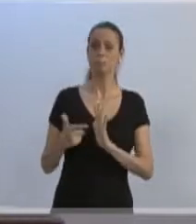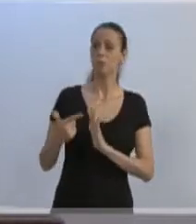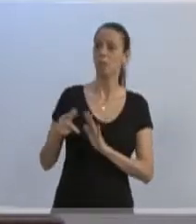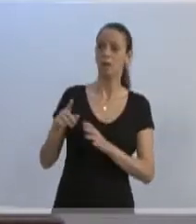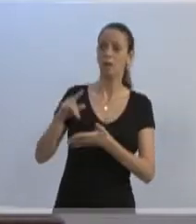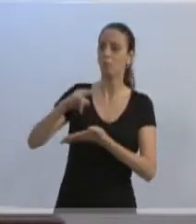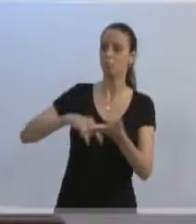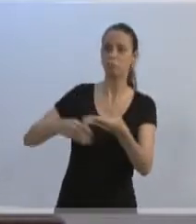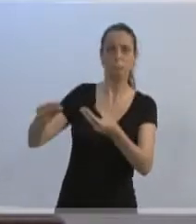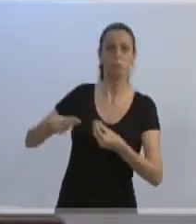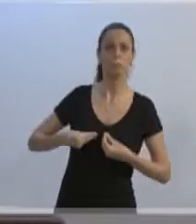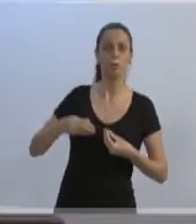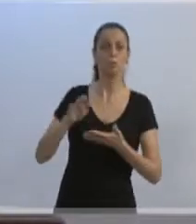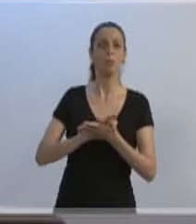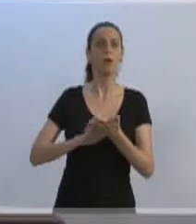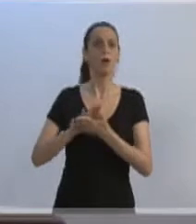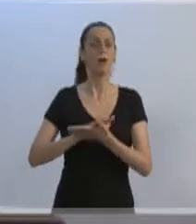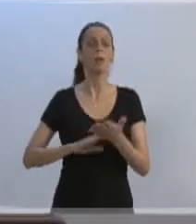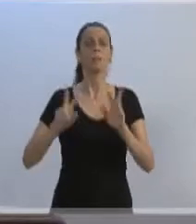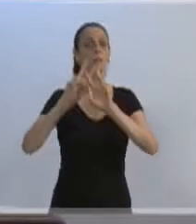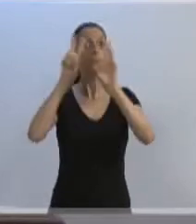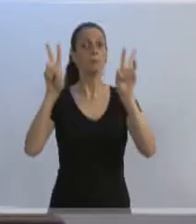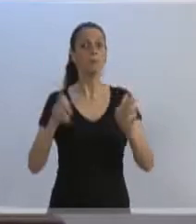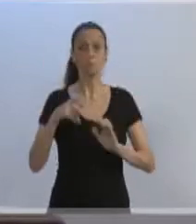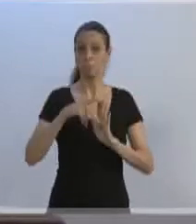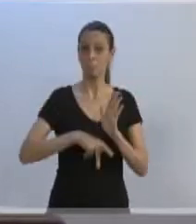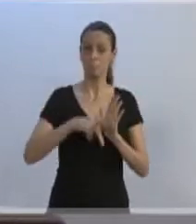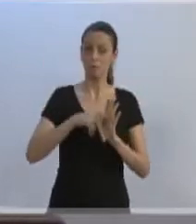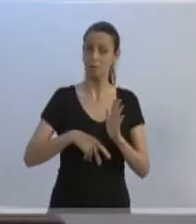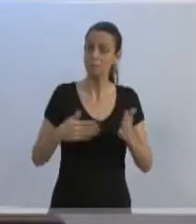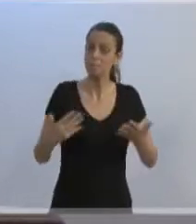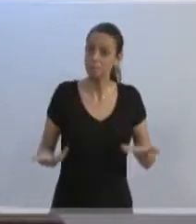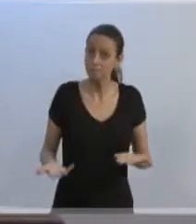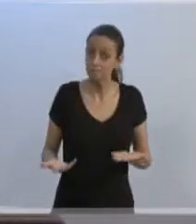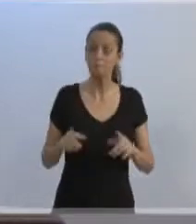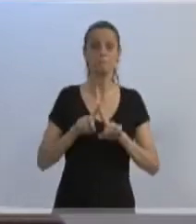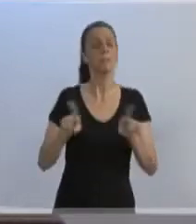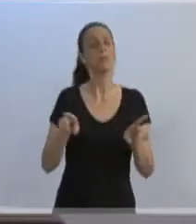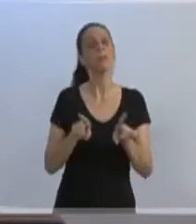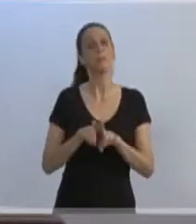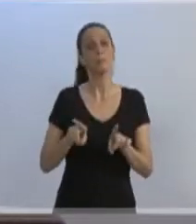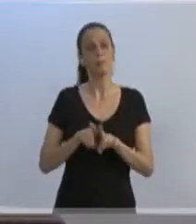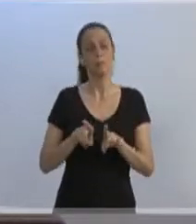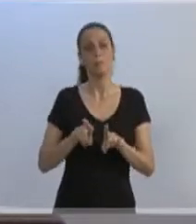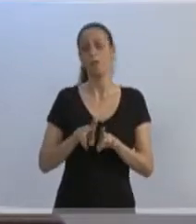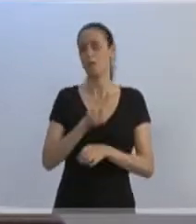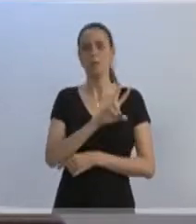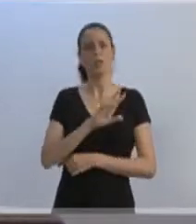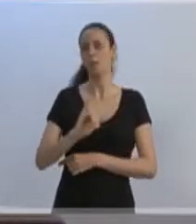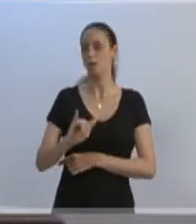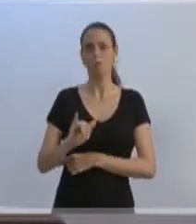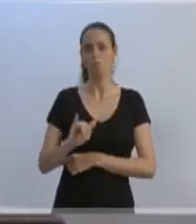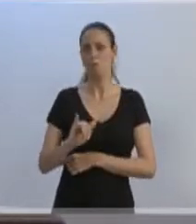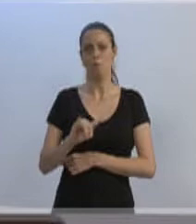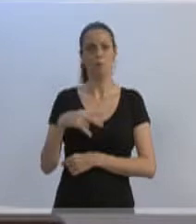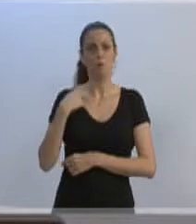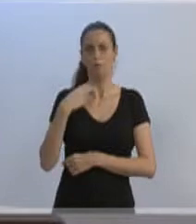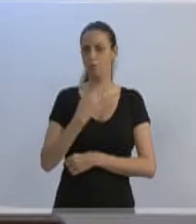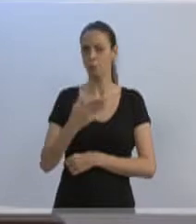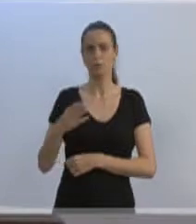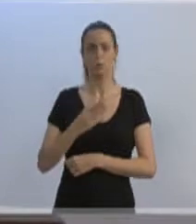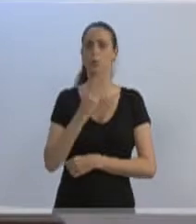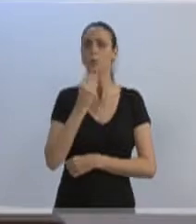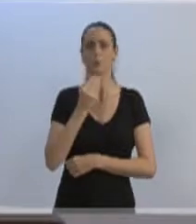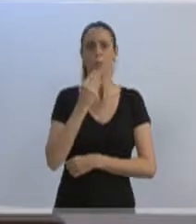com relação do sindicato com relação a este projecto mas também é não vou aqui vereador bruno